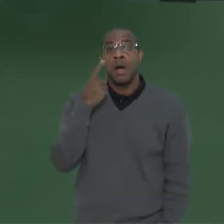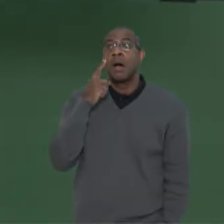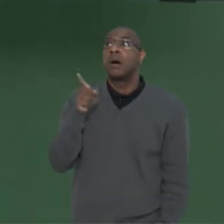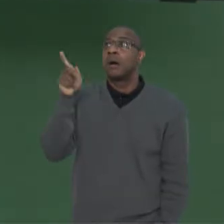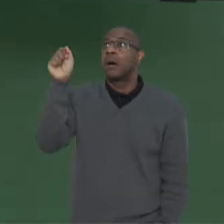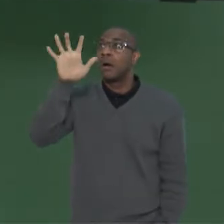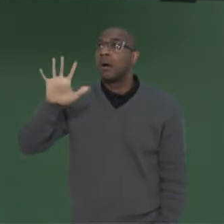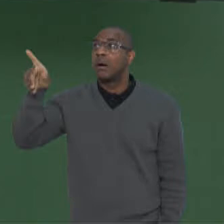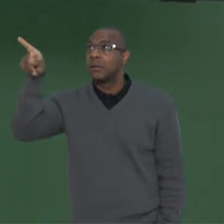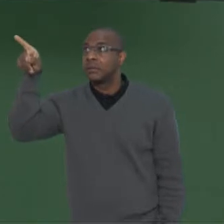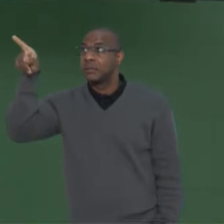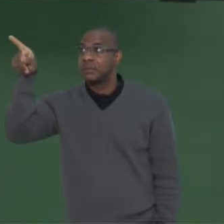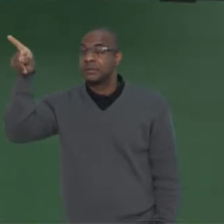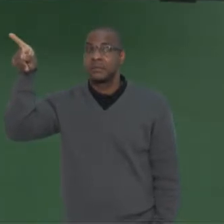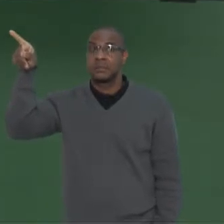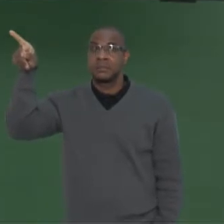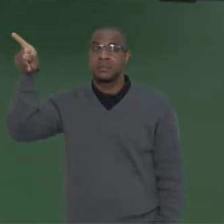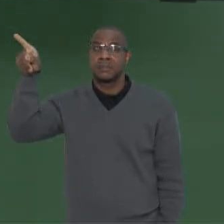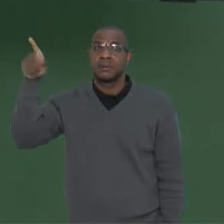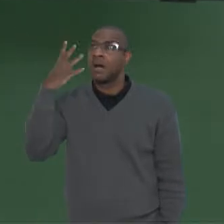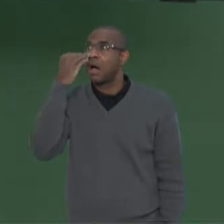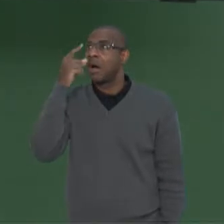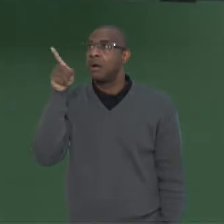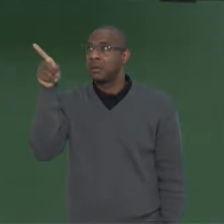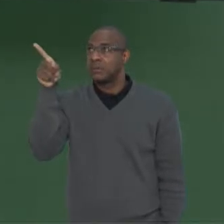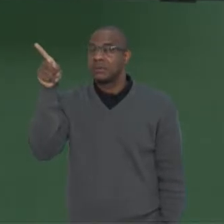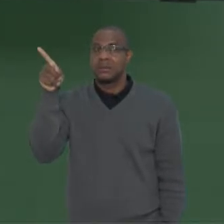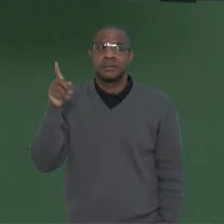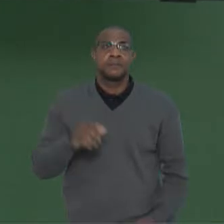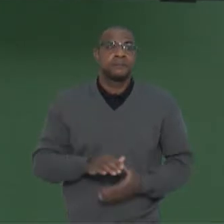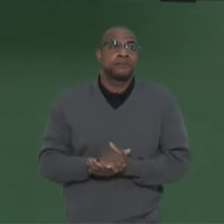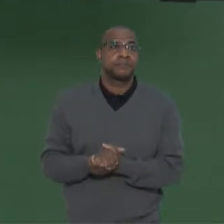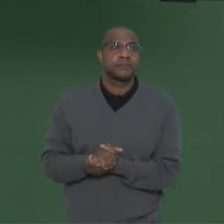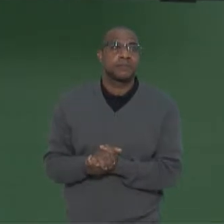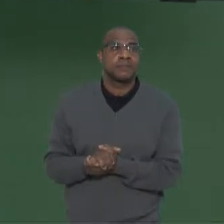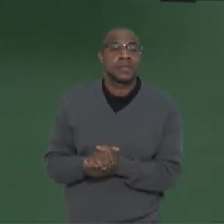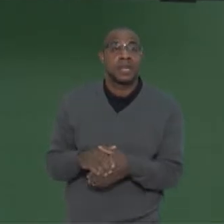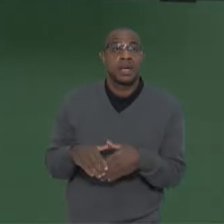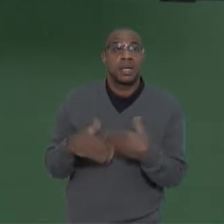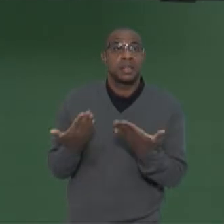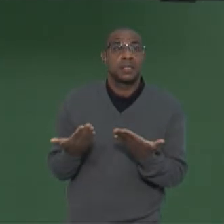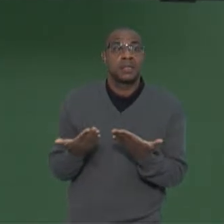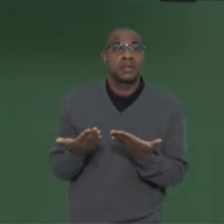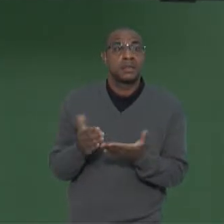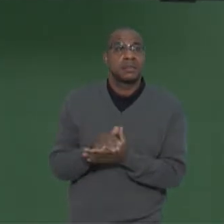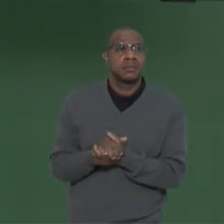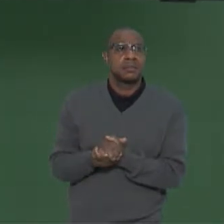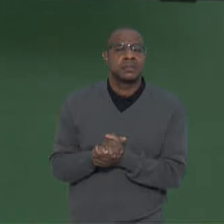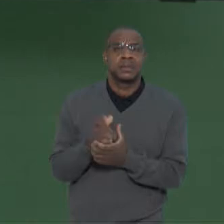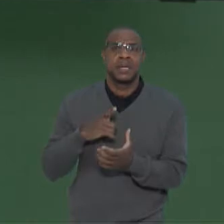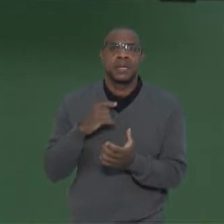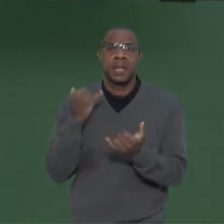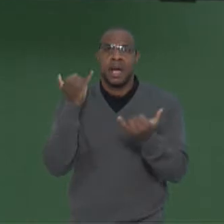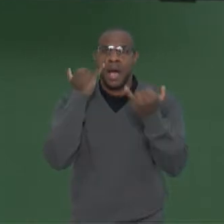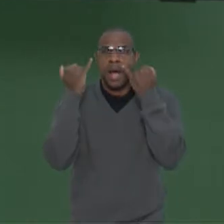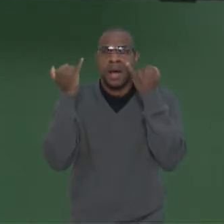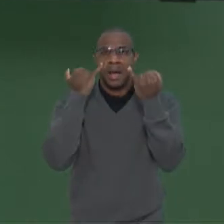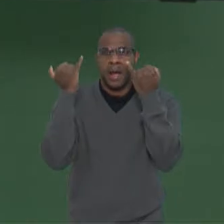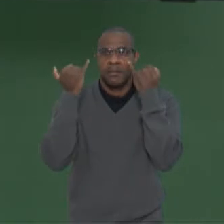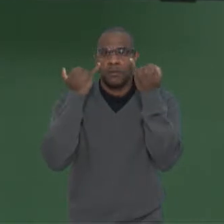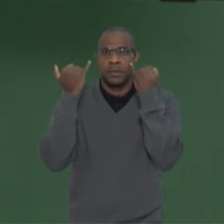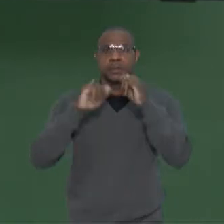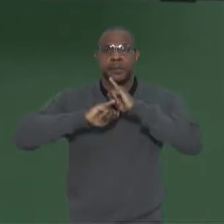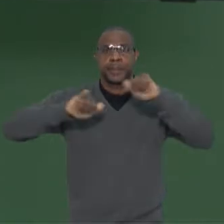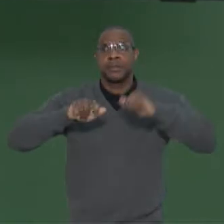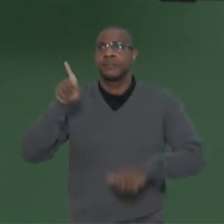mais ampla de um gênero muito comum nas nossas aulas de linguagens, a notícia. Eu trago para vocês aqui